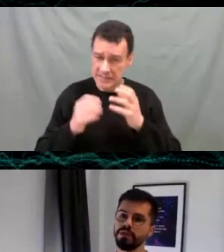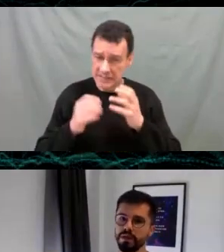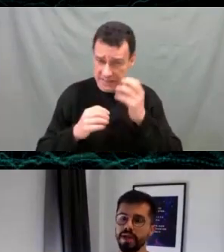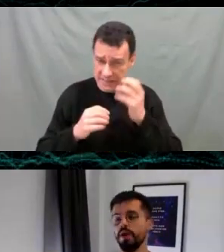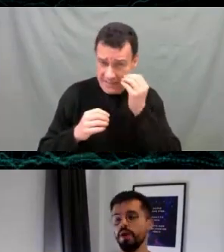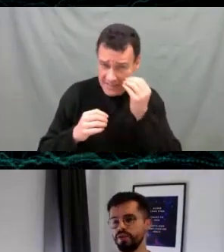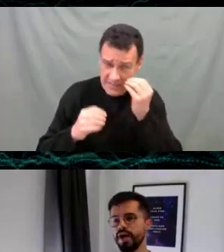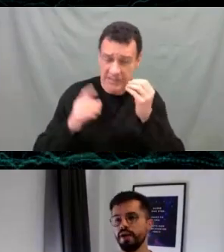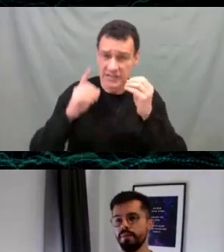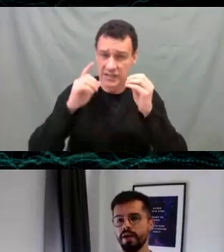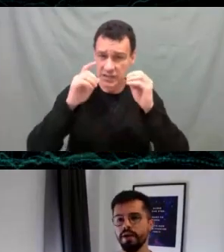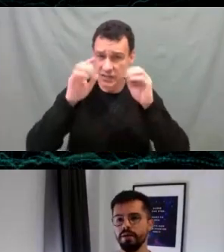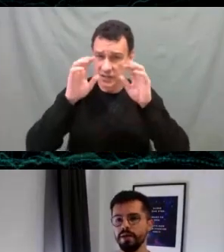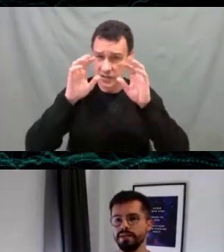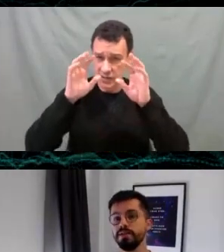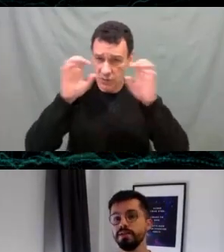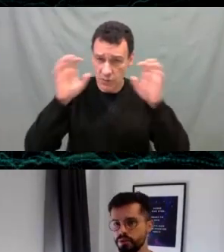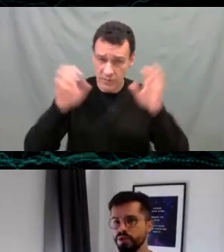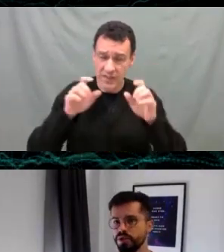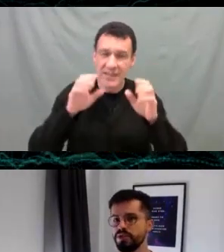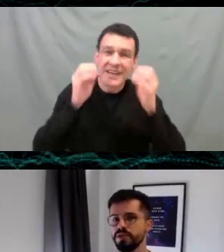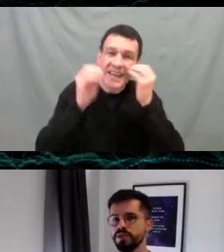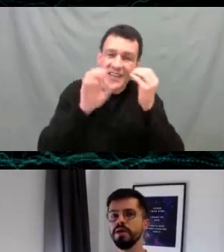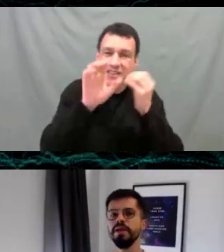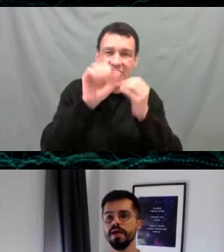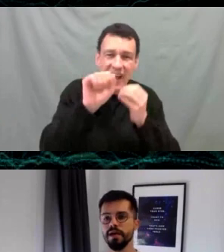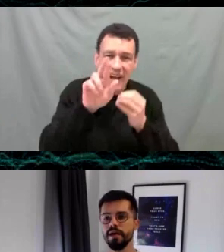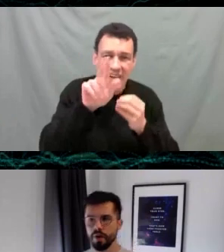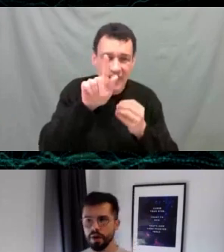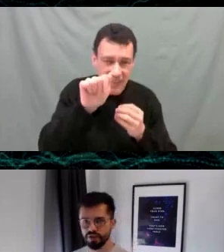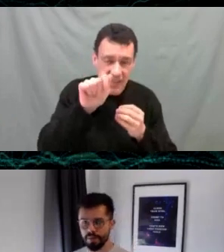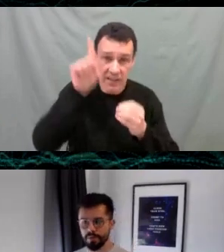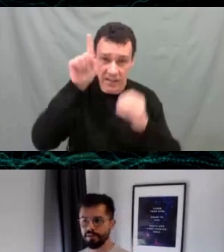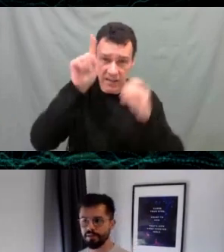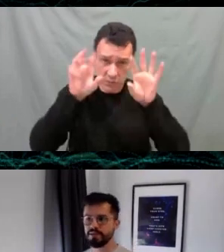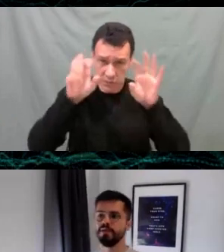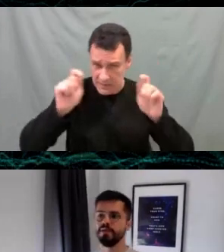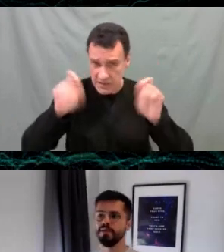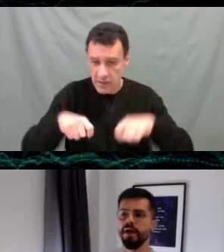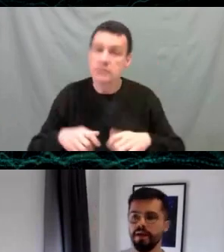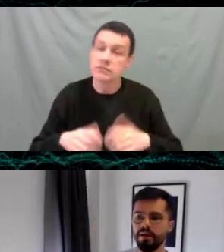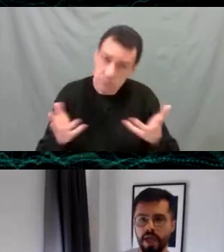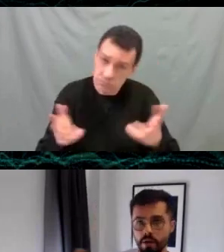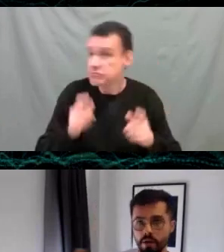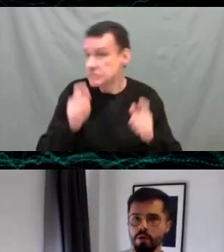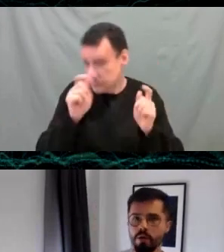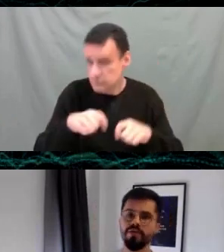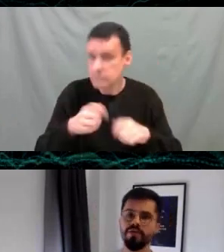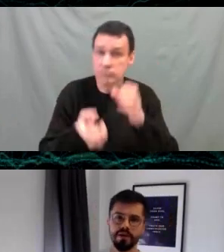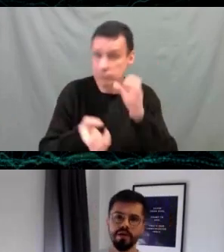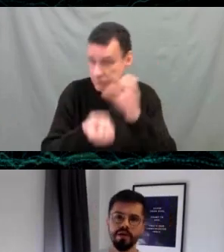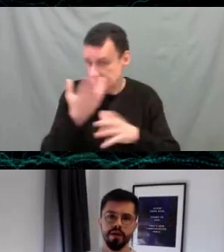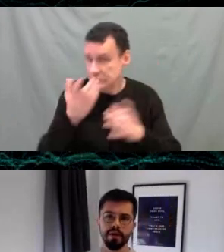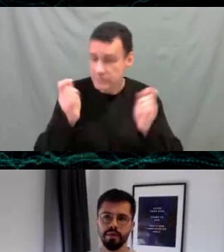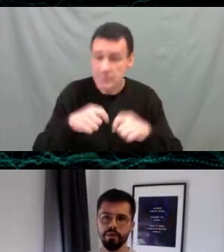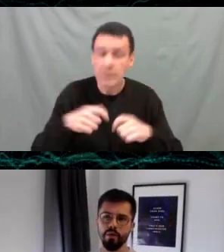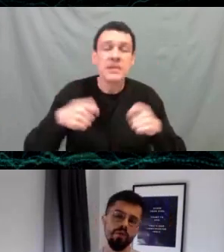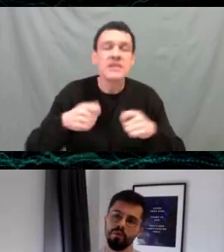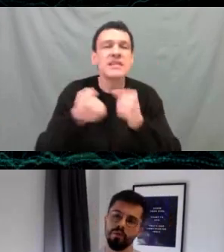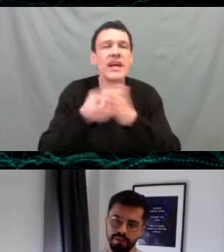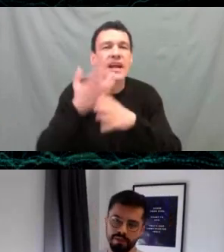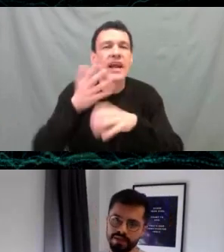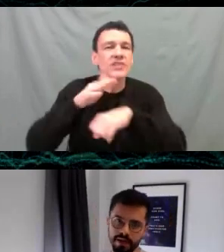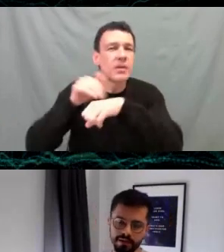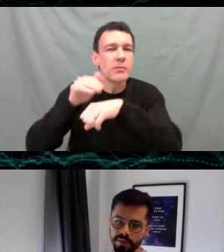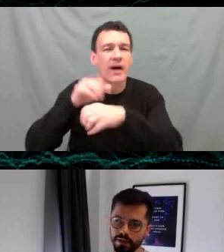não você pode criar um teste de carga para esse tipo de teste criando as chamadas em Gol para fazer a